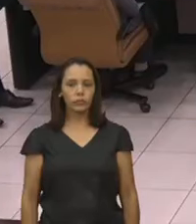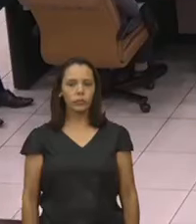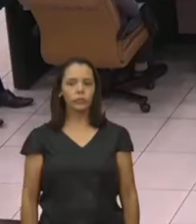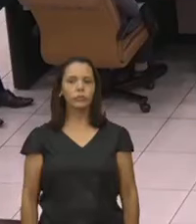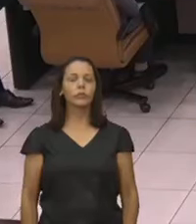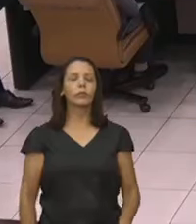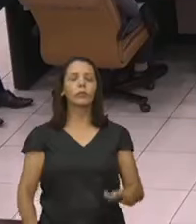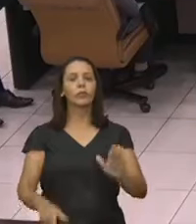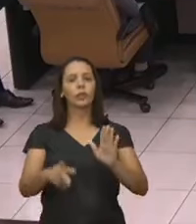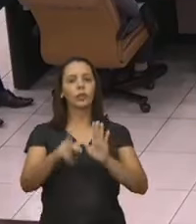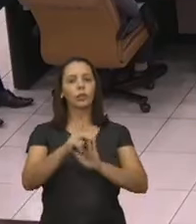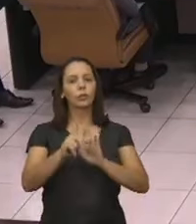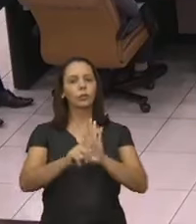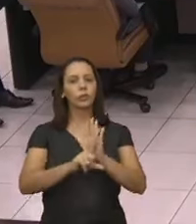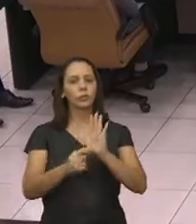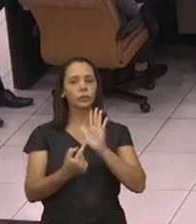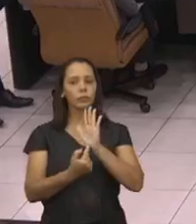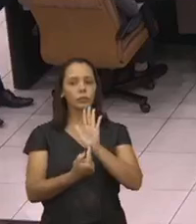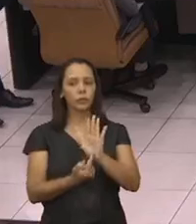Apresentação do projeto.